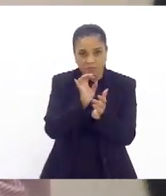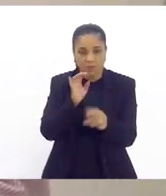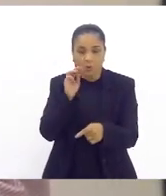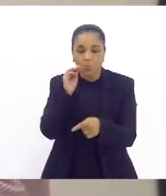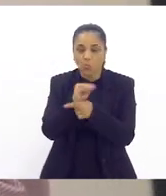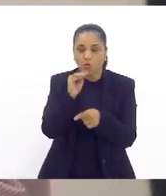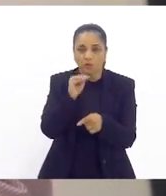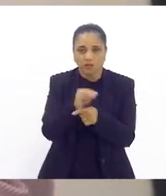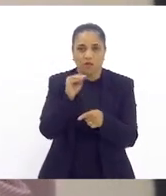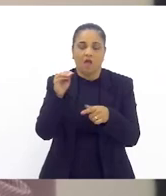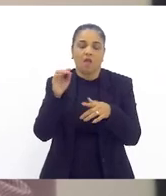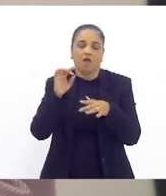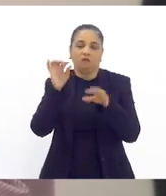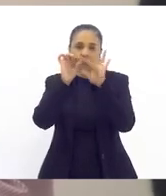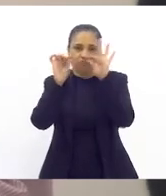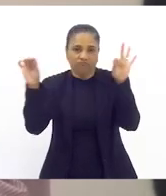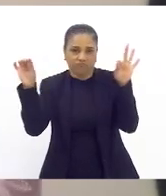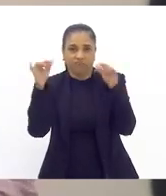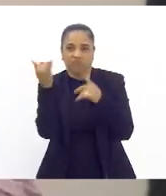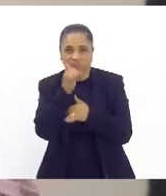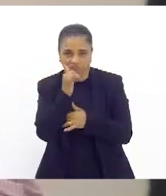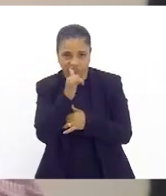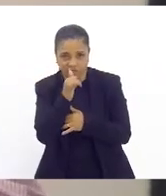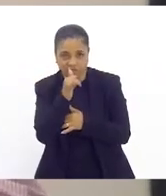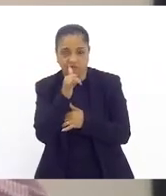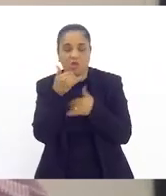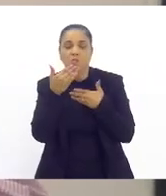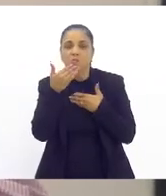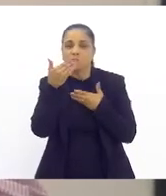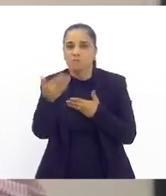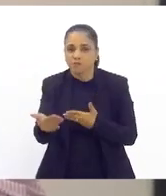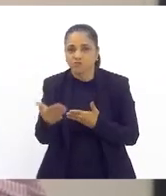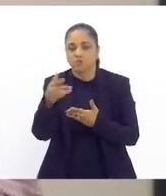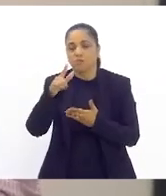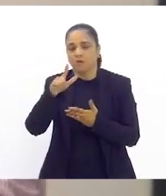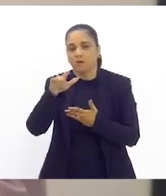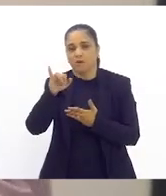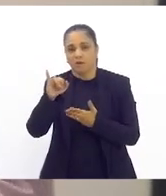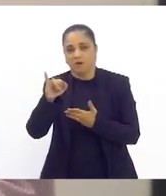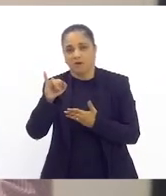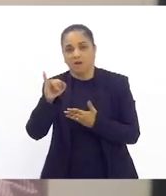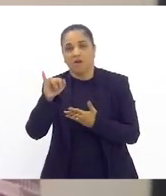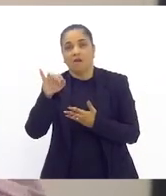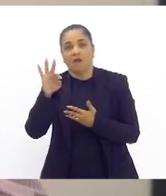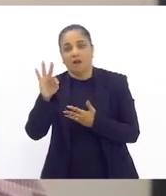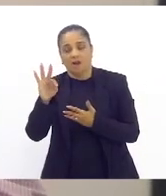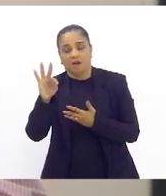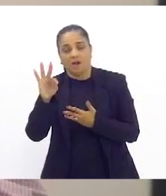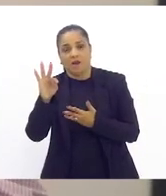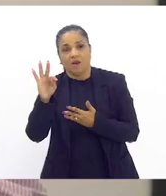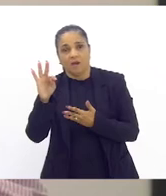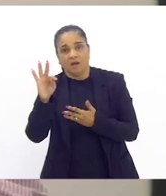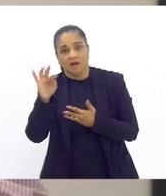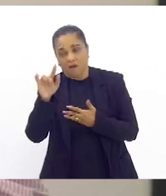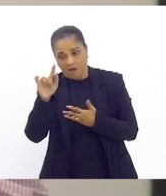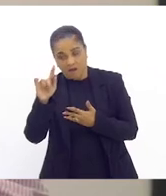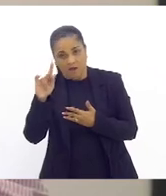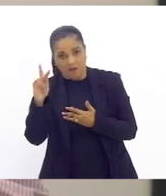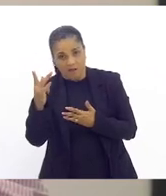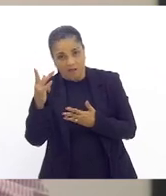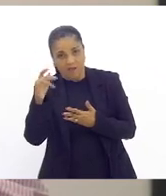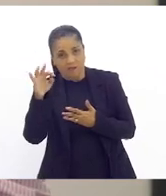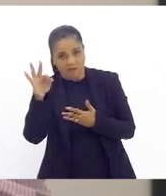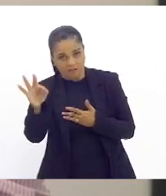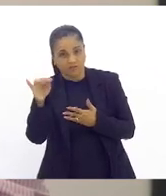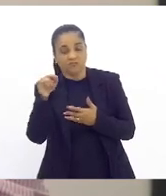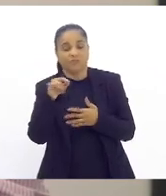desses dois municípios estão fazer um apelo para Light nesse sentido e para Ênio para que